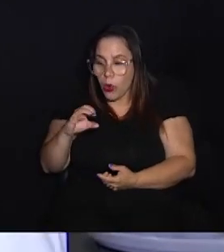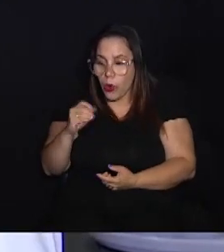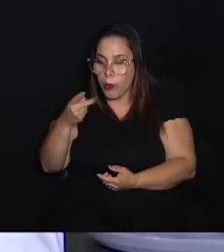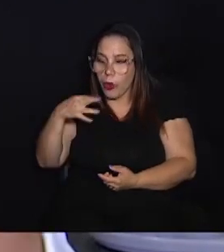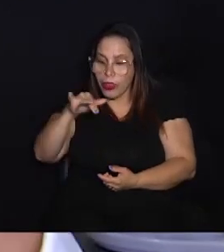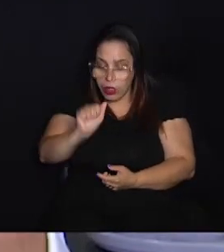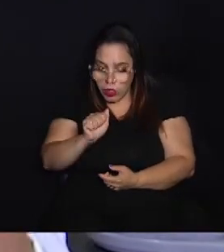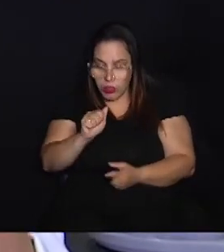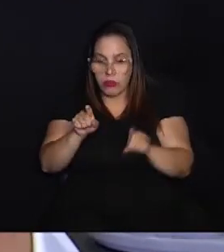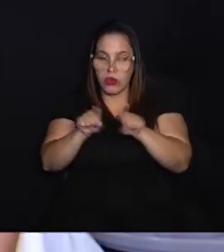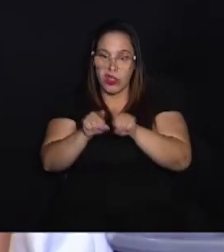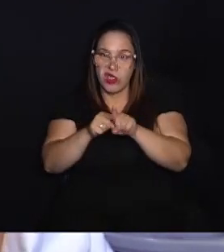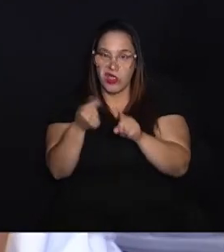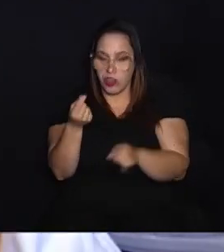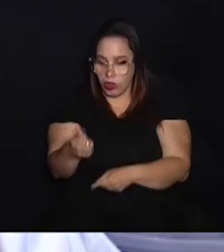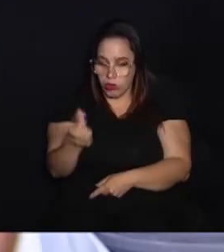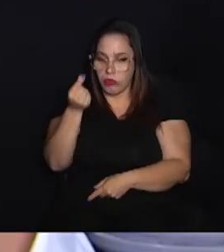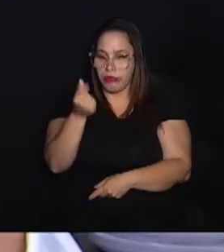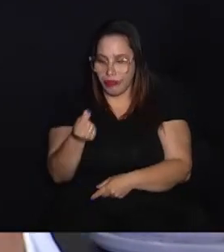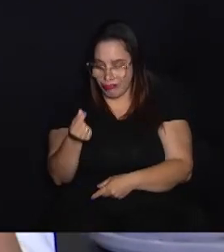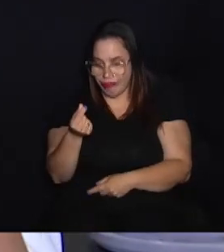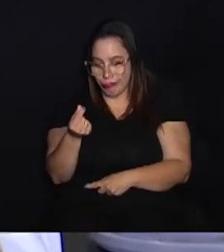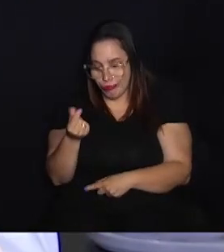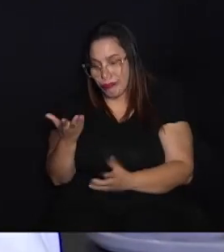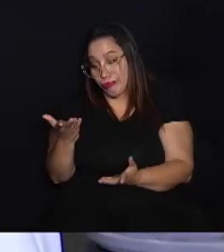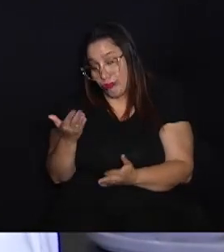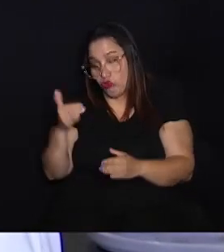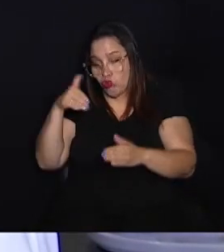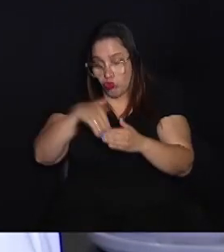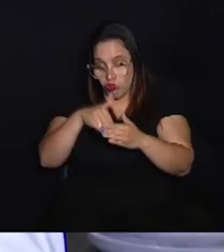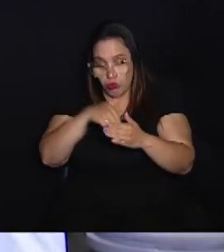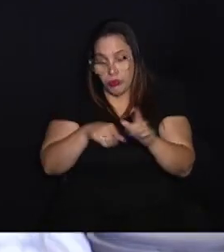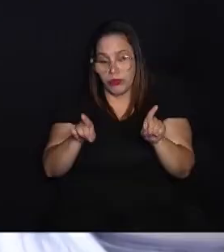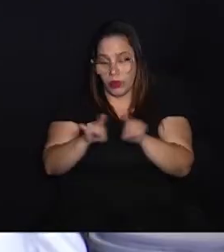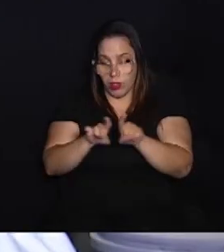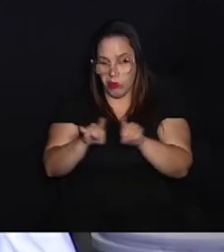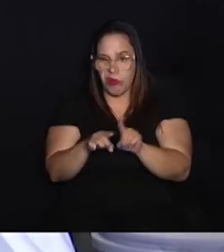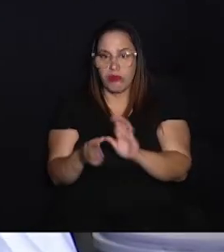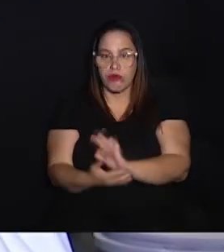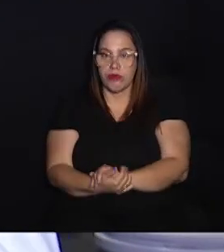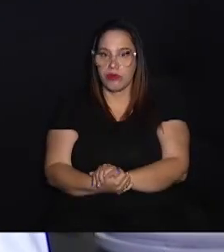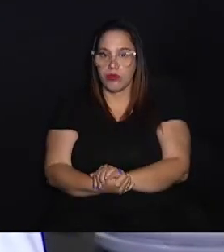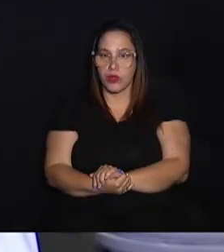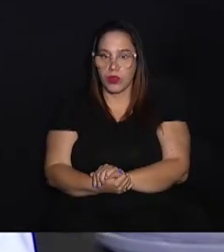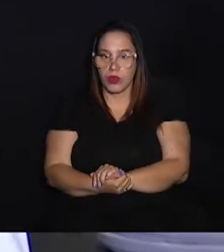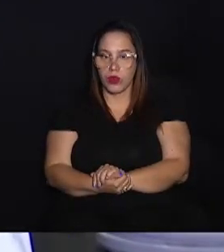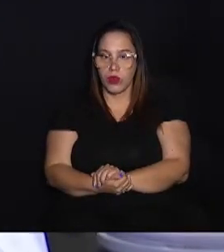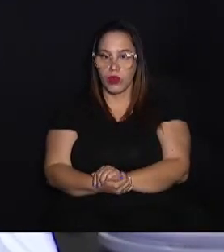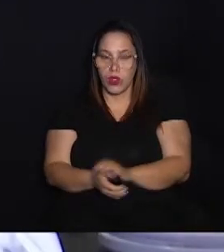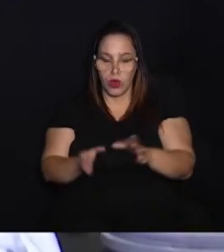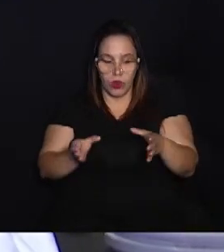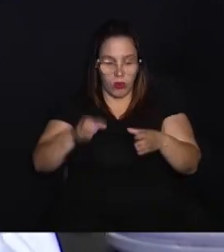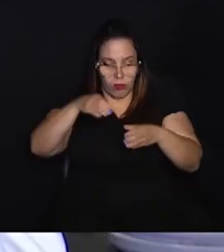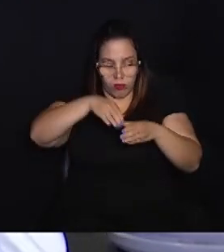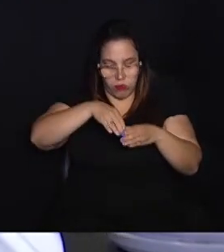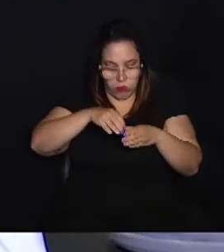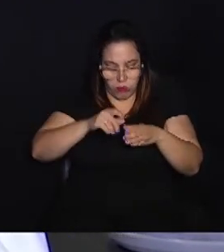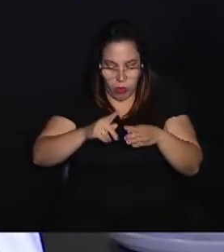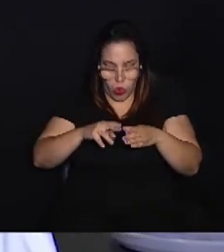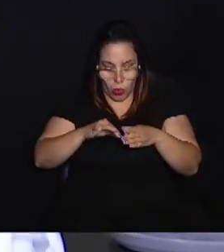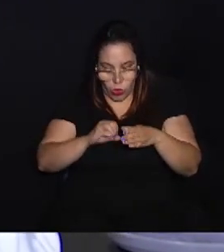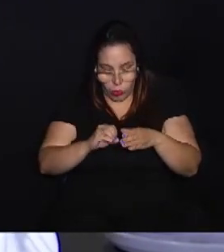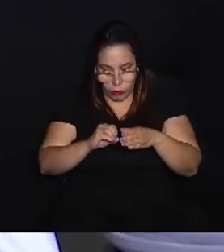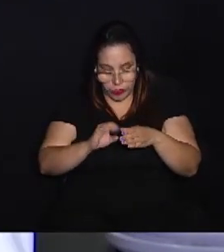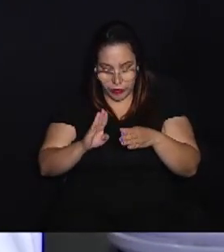e também é calculado o custo e forma de armazenar também. Então a gente coloca os bolos no pote, bolos